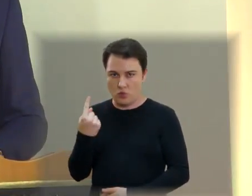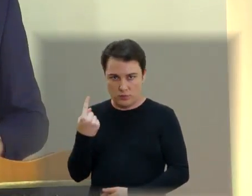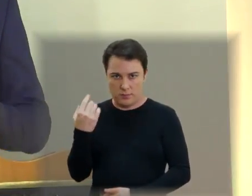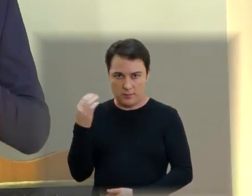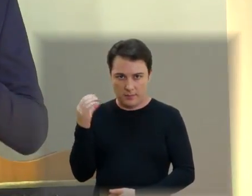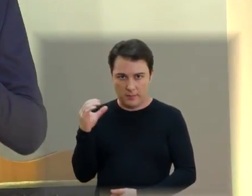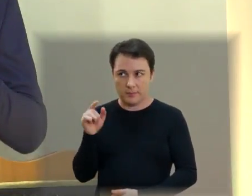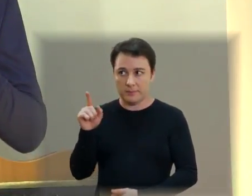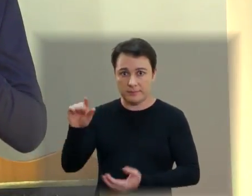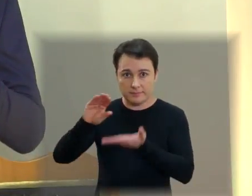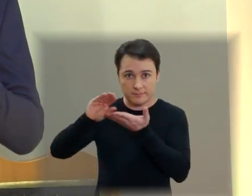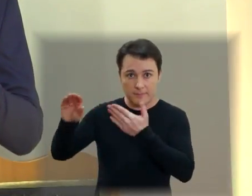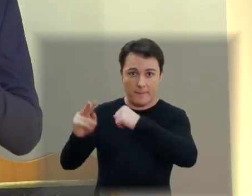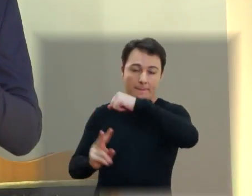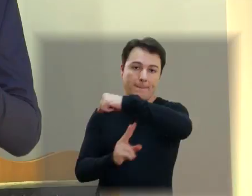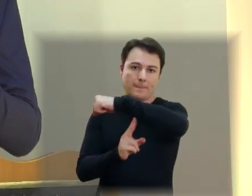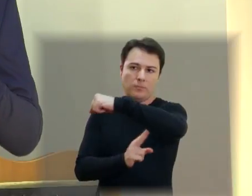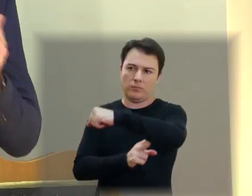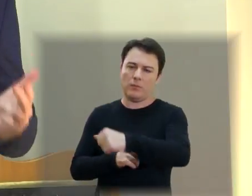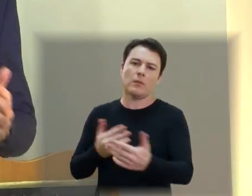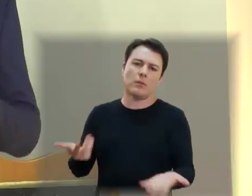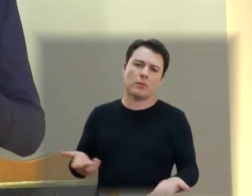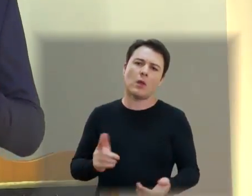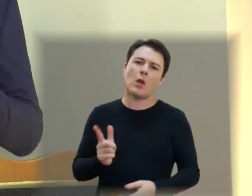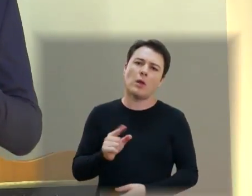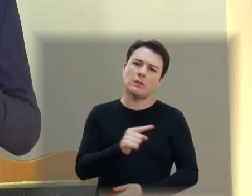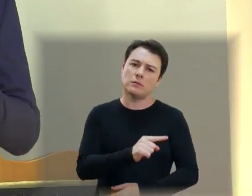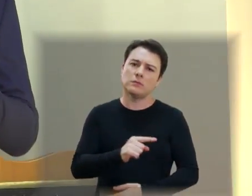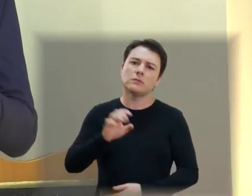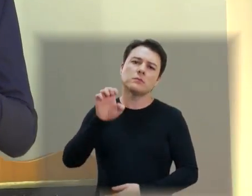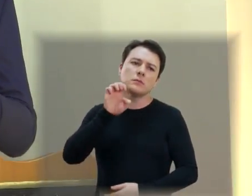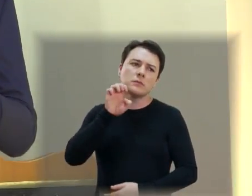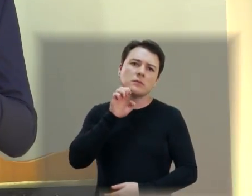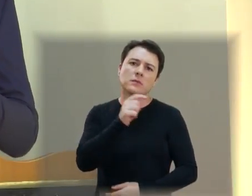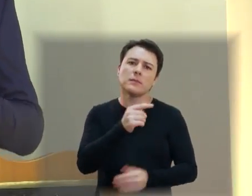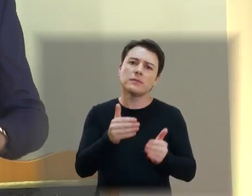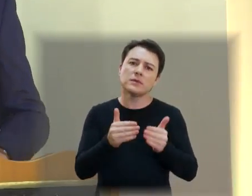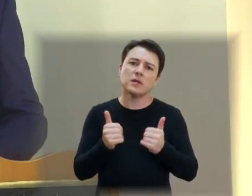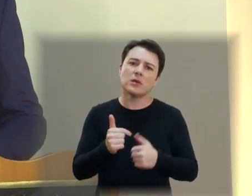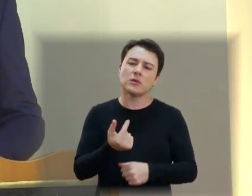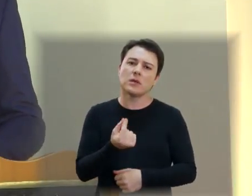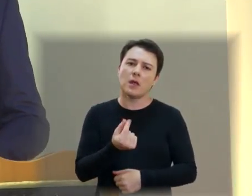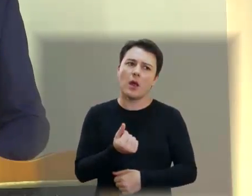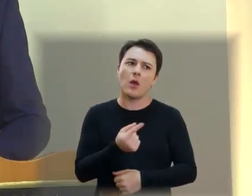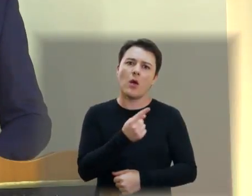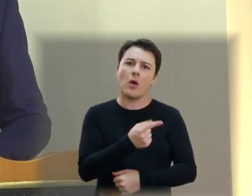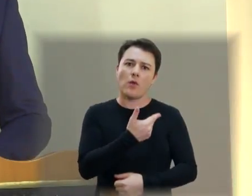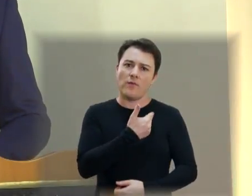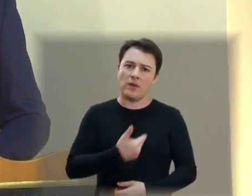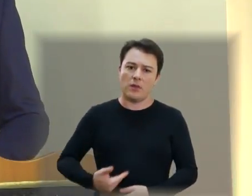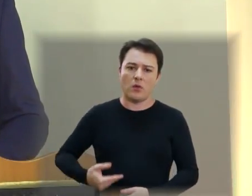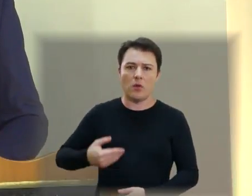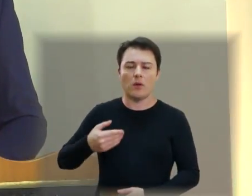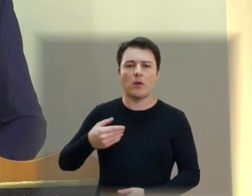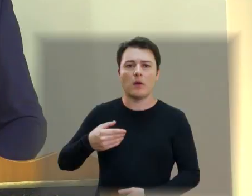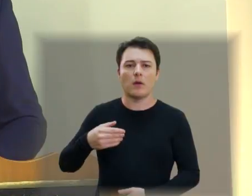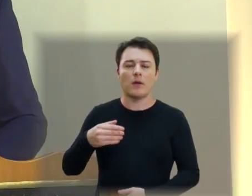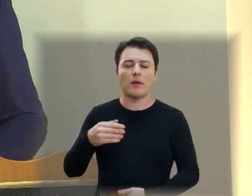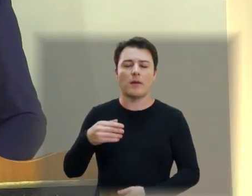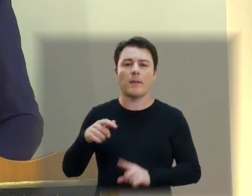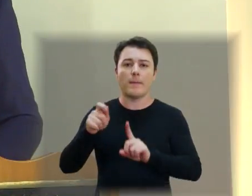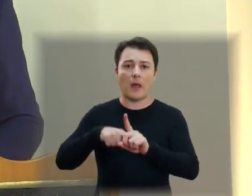R$ 2.358.144,71. Foi um pedido, claro, o prefeito Edinho também esteve solicitando ao governador, creio que em fevereiro, né? Mas nós, como bancada do